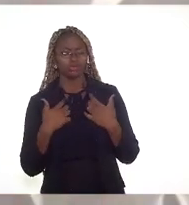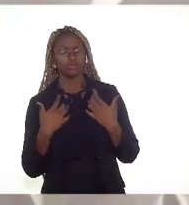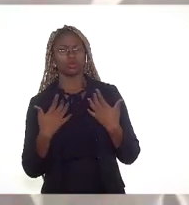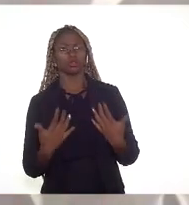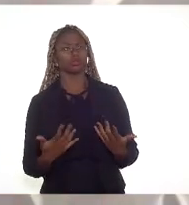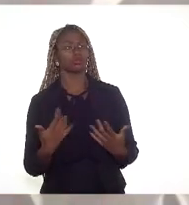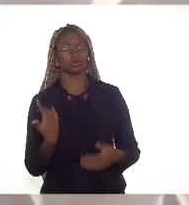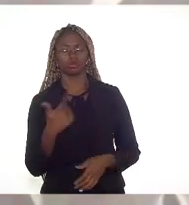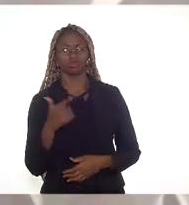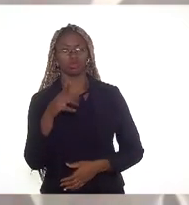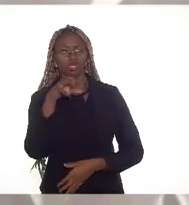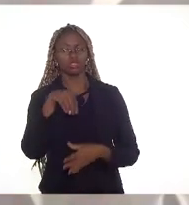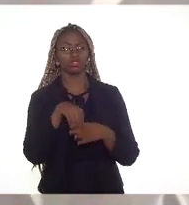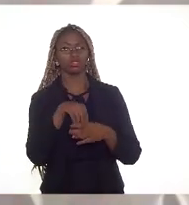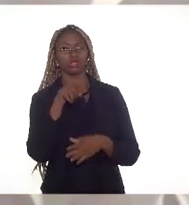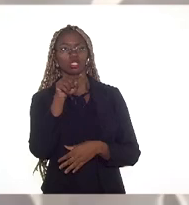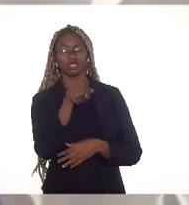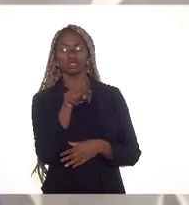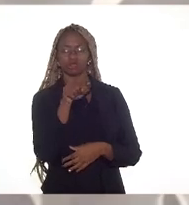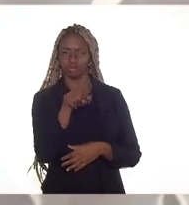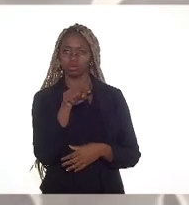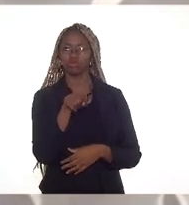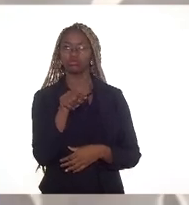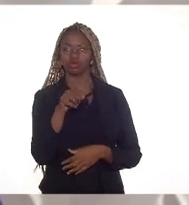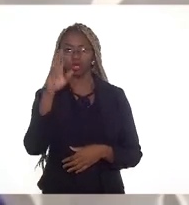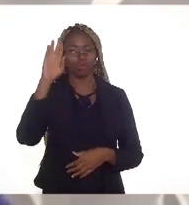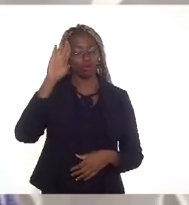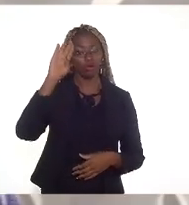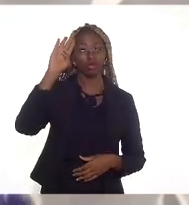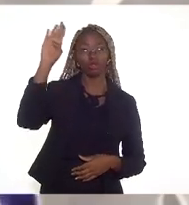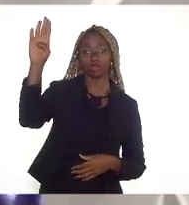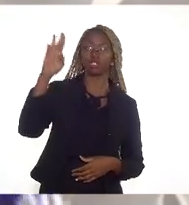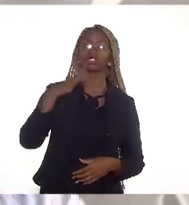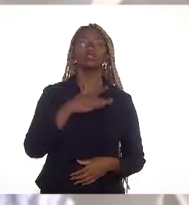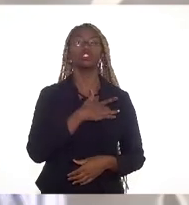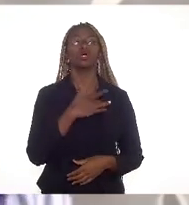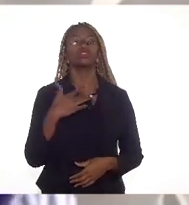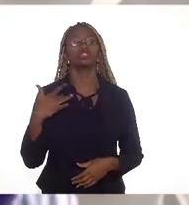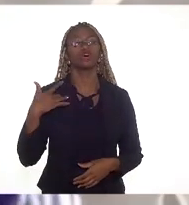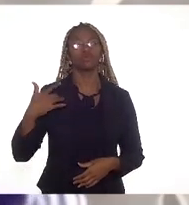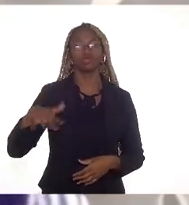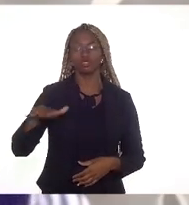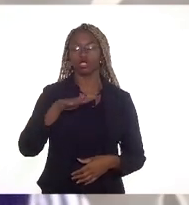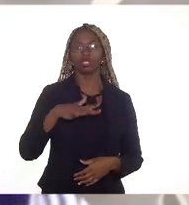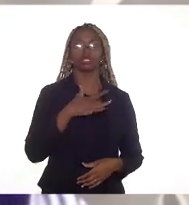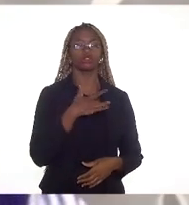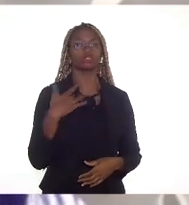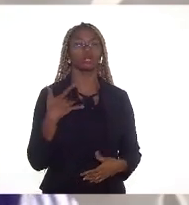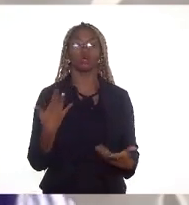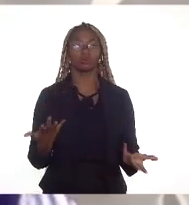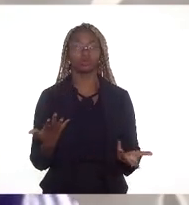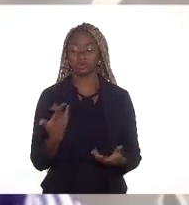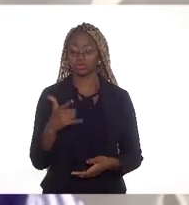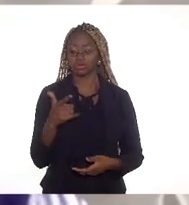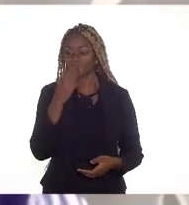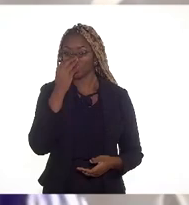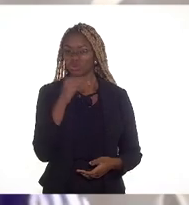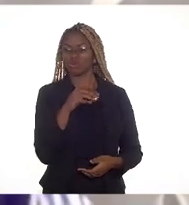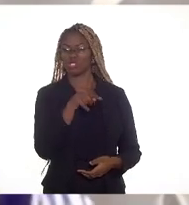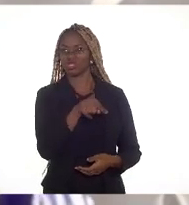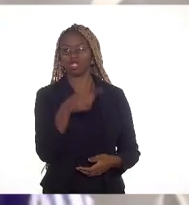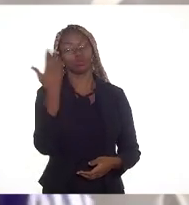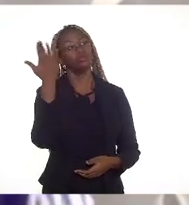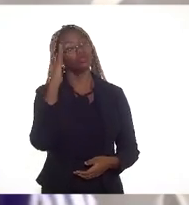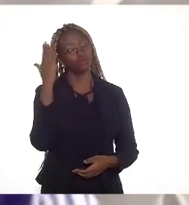não estar dentro dos eixos prioritários essa questão da saúde, embora entenda, e acho